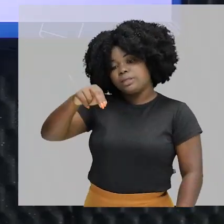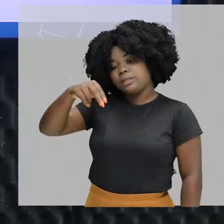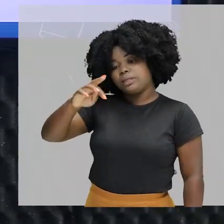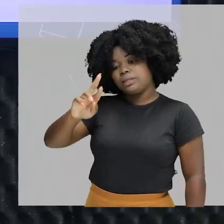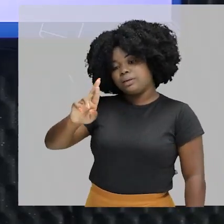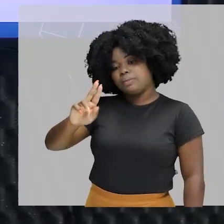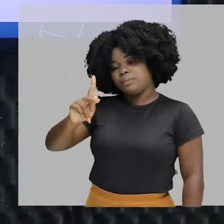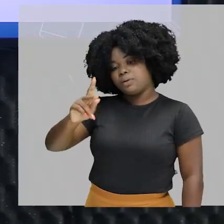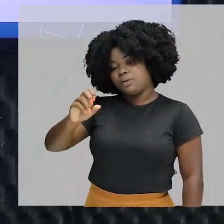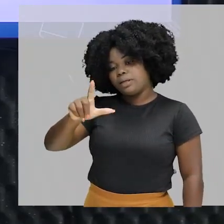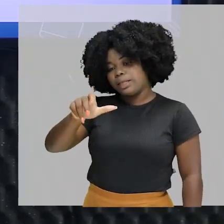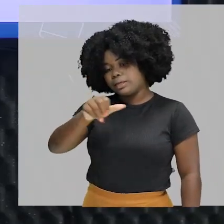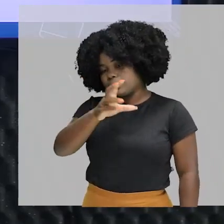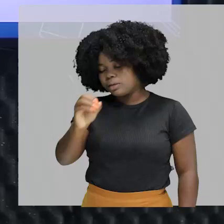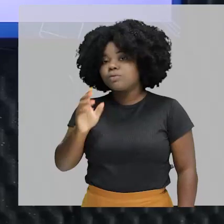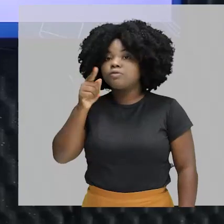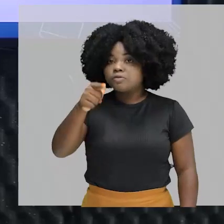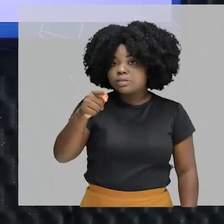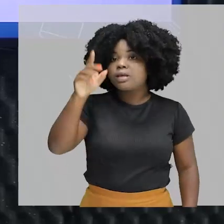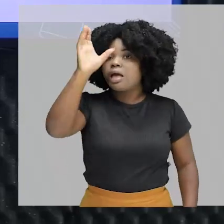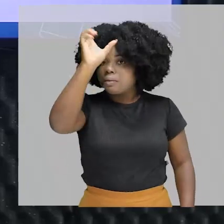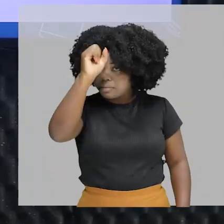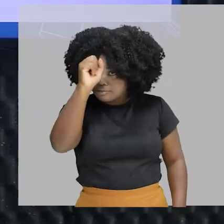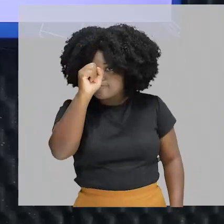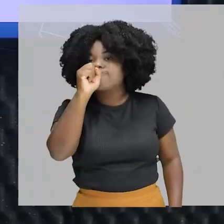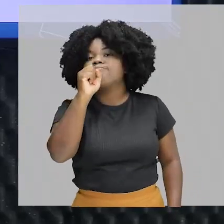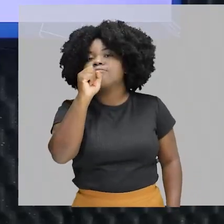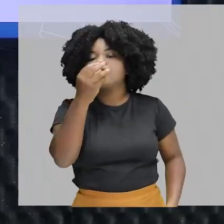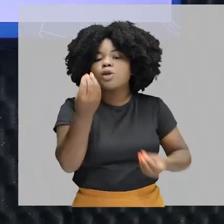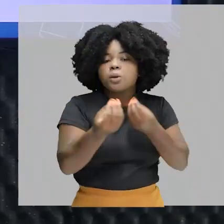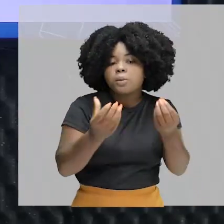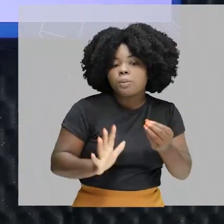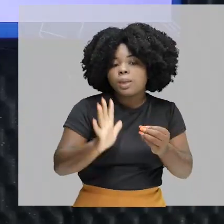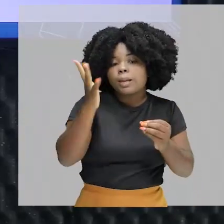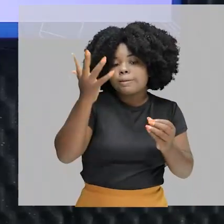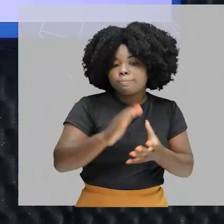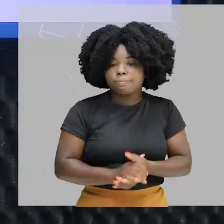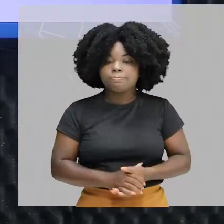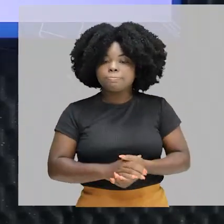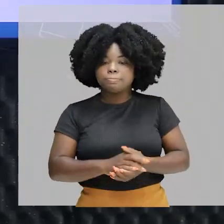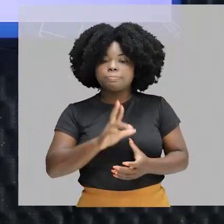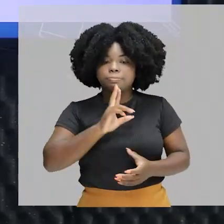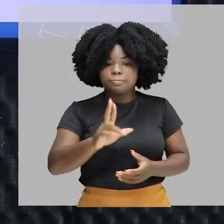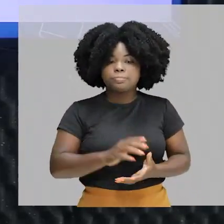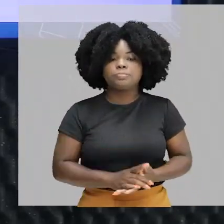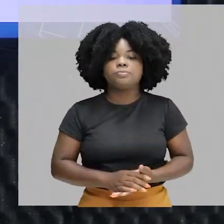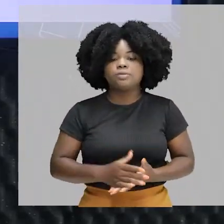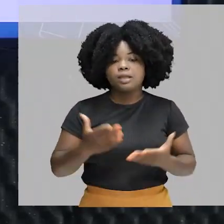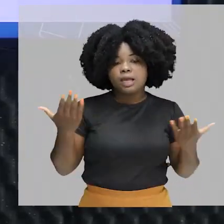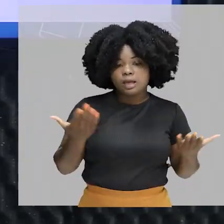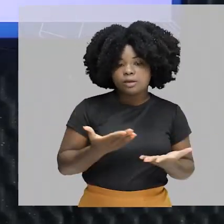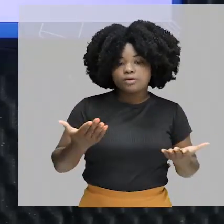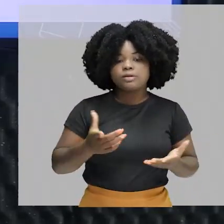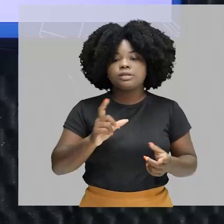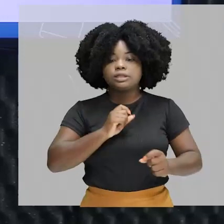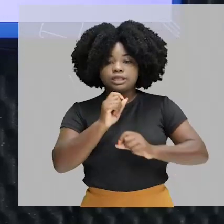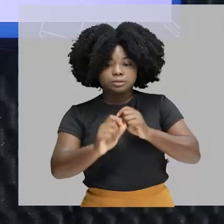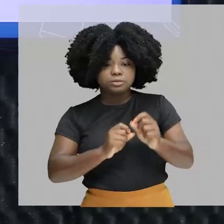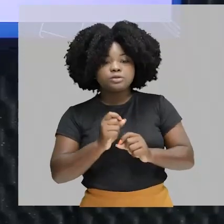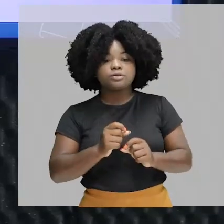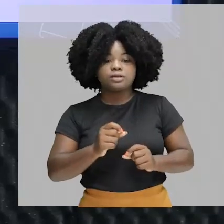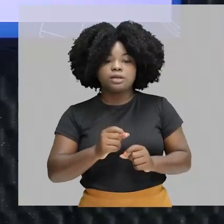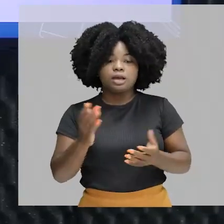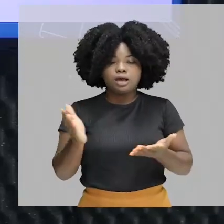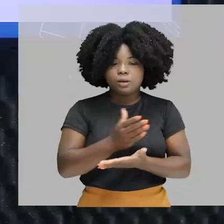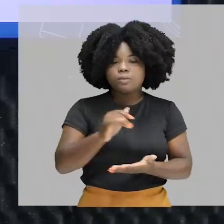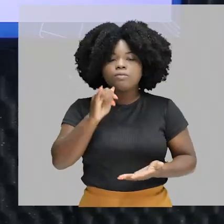já aprendeu, né, como faz esse tipo de exercício. Mas vamos apresentar mais exemplos. Olha só, lembra